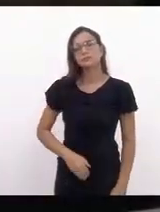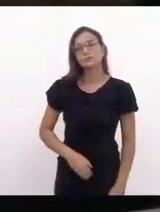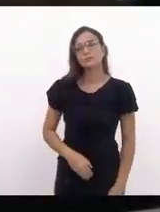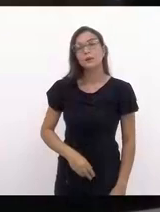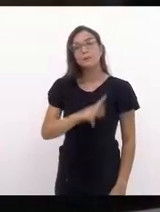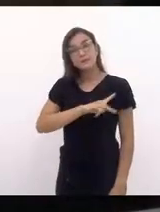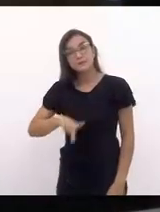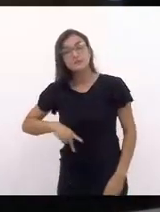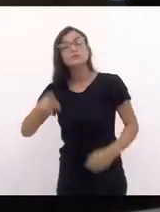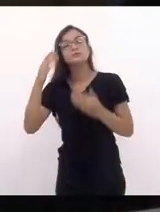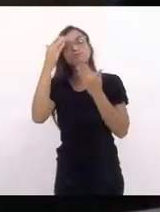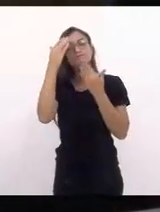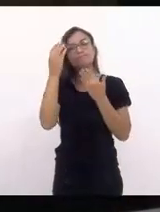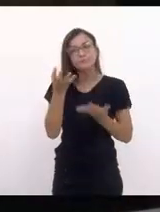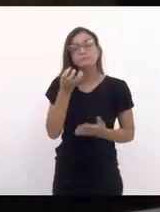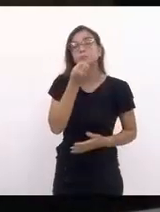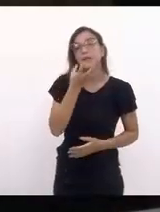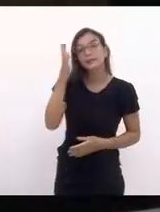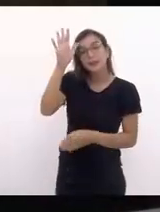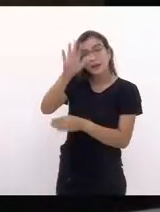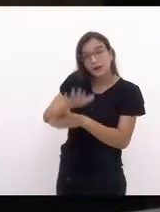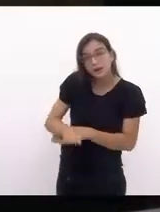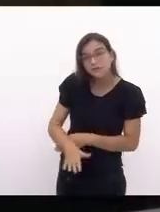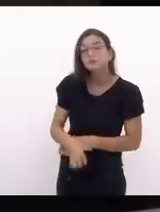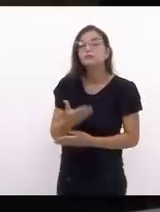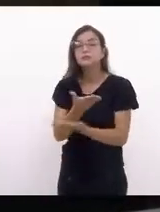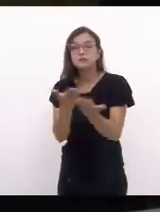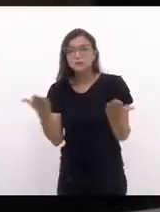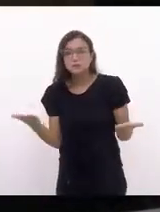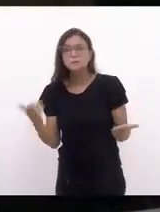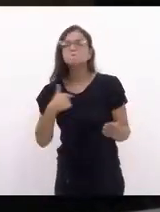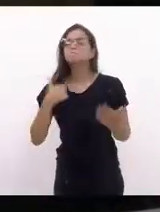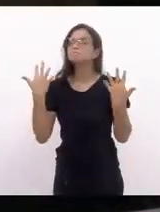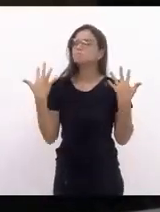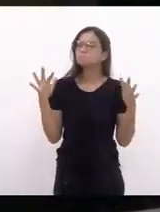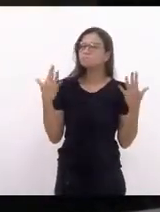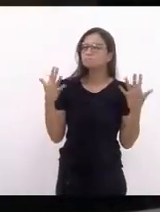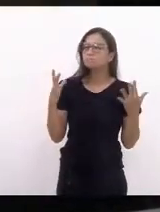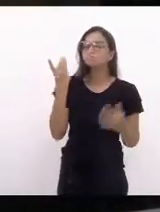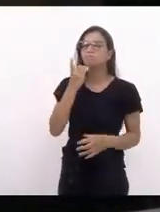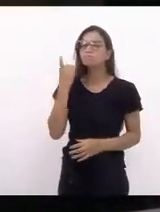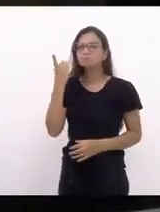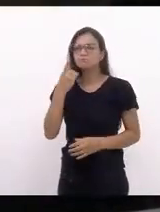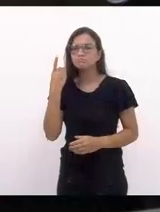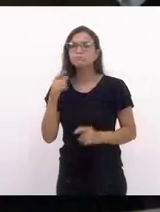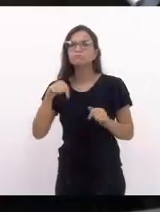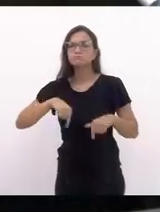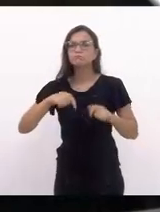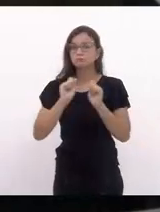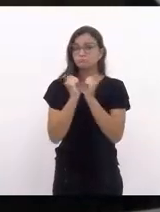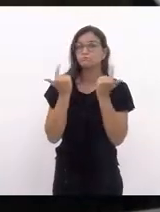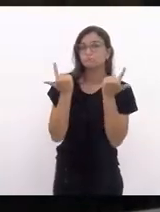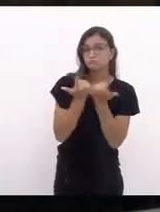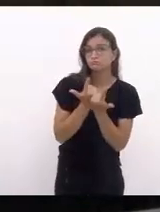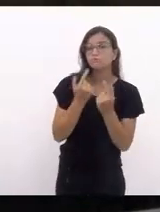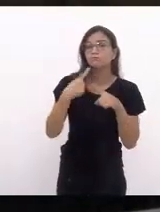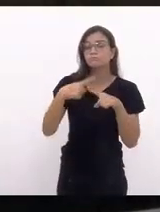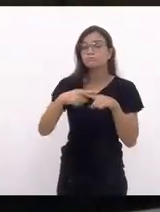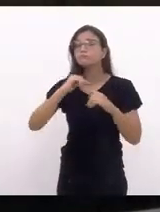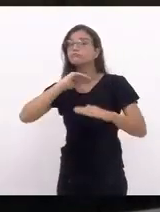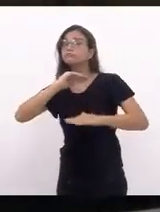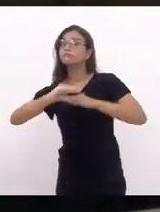Boa tarde Boa tarde a todos a queria parabenizar essa casa aqui a todos os deputados por esse por esse avanço